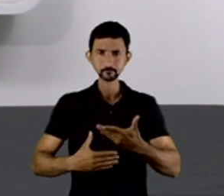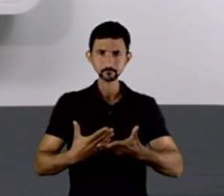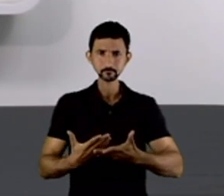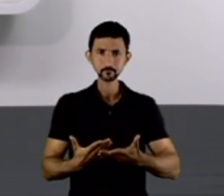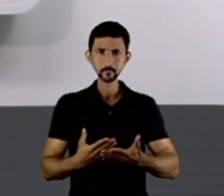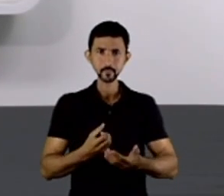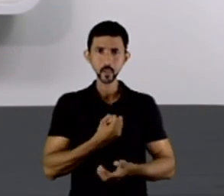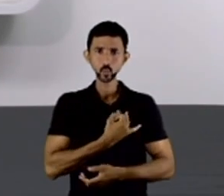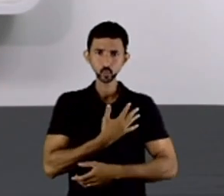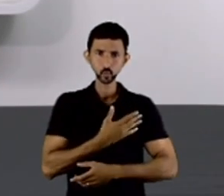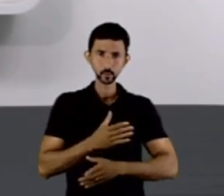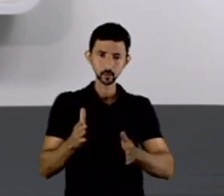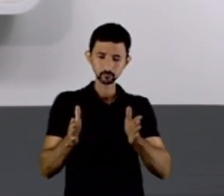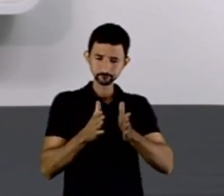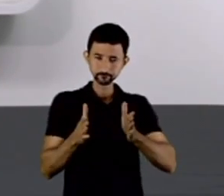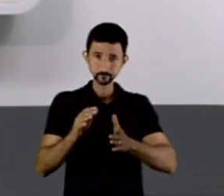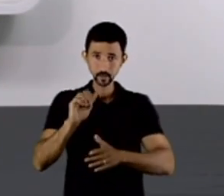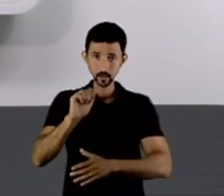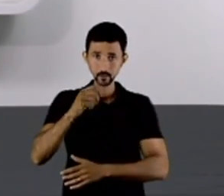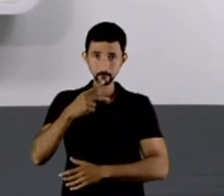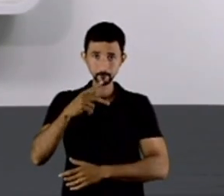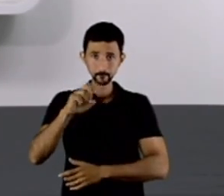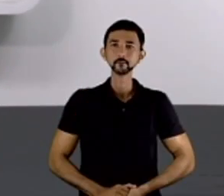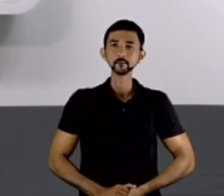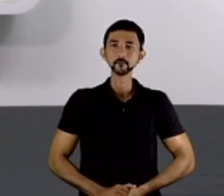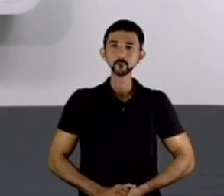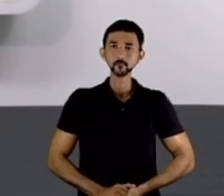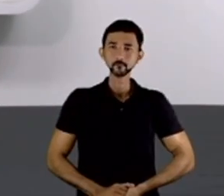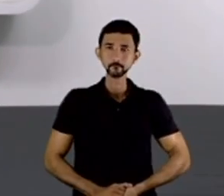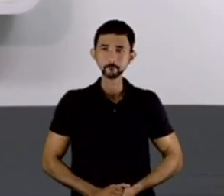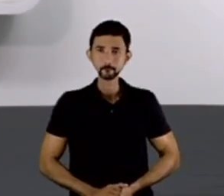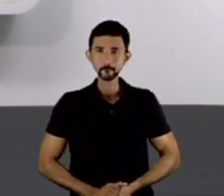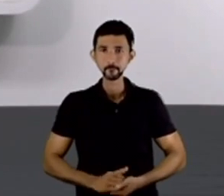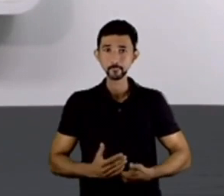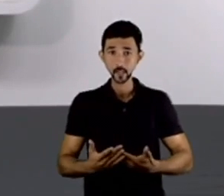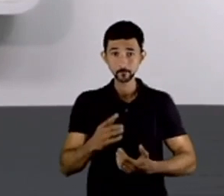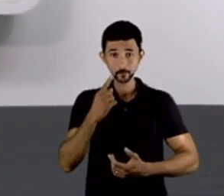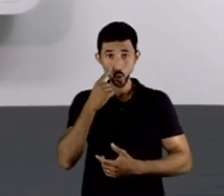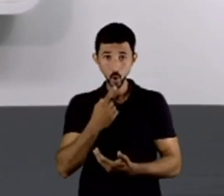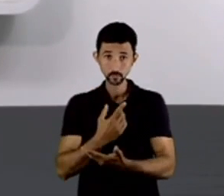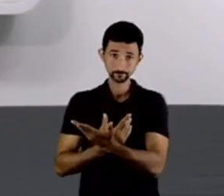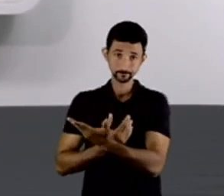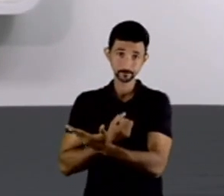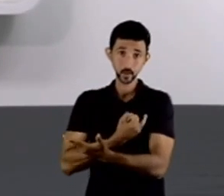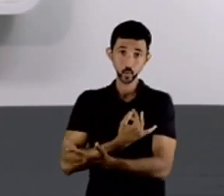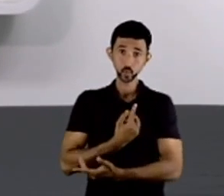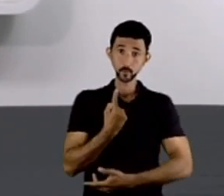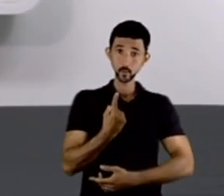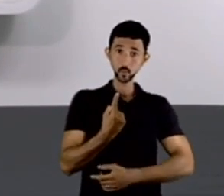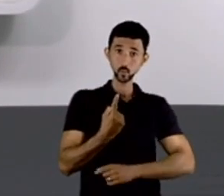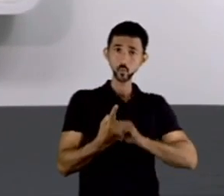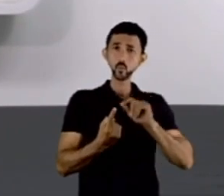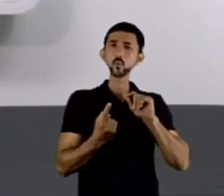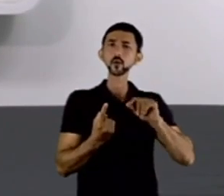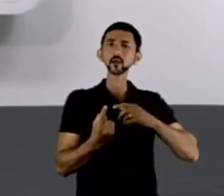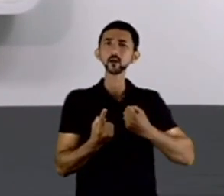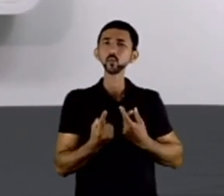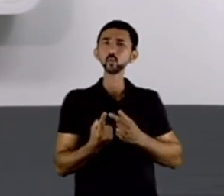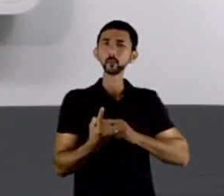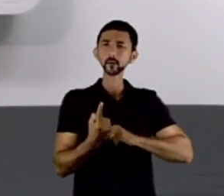de aperíodo, certo? Então, o que esse número 1 é,